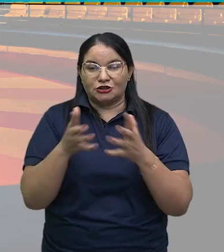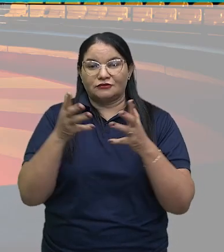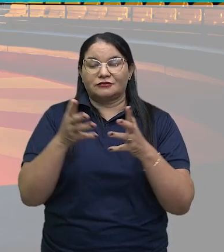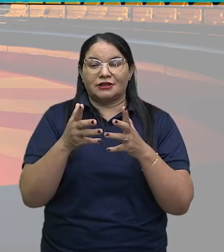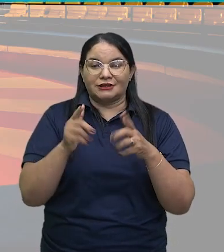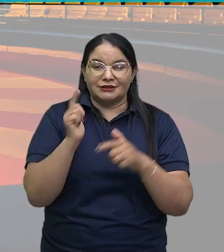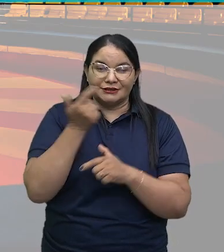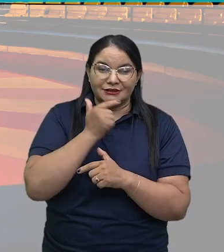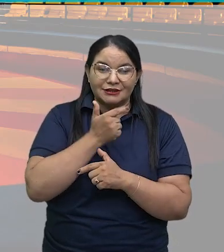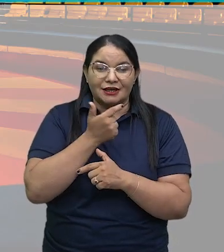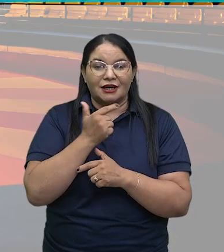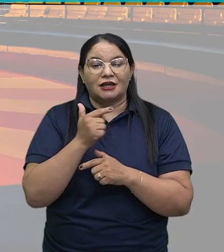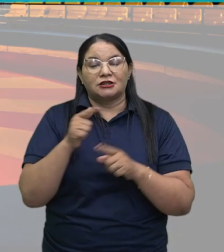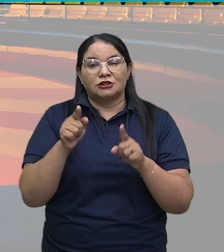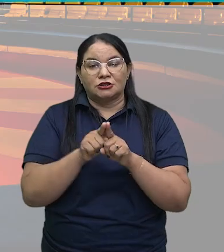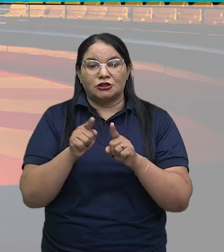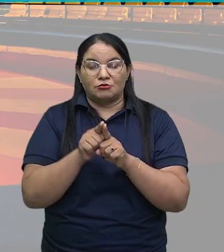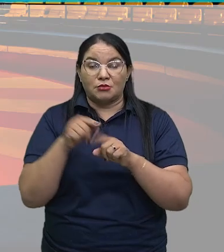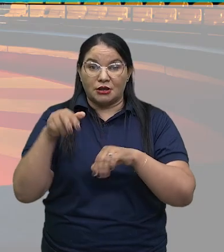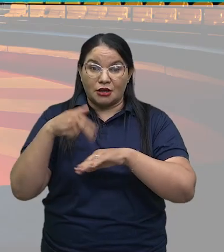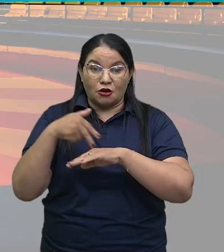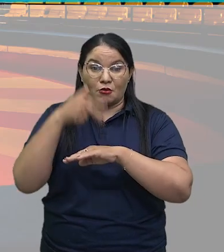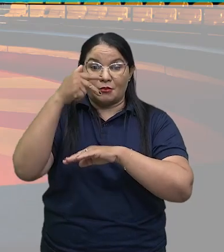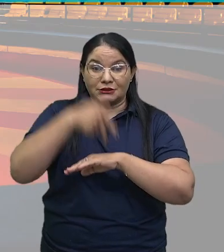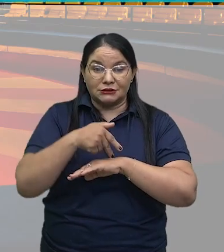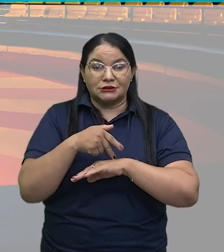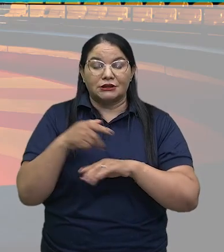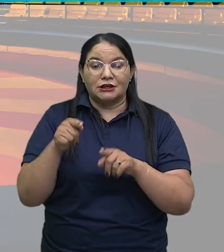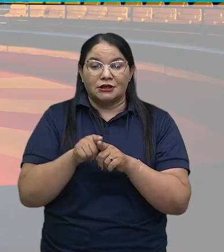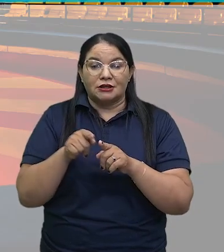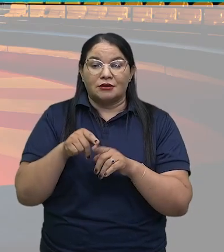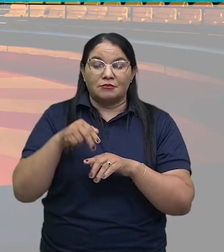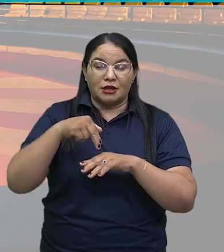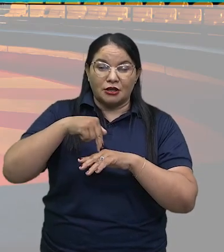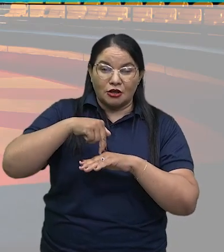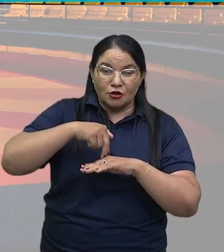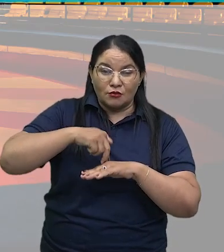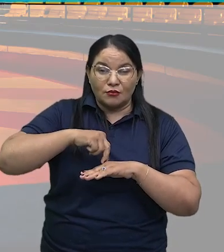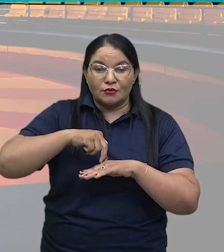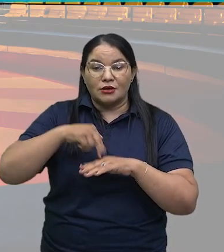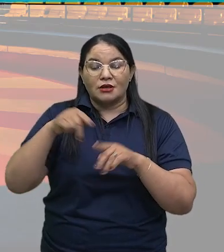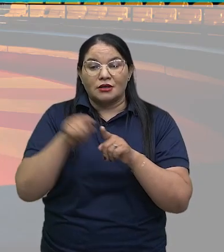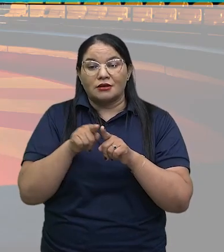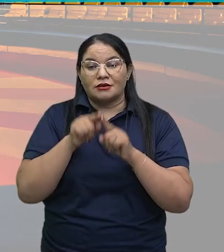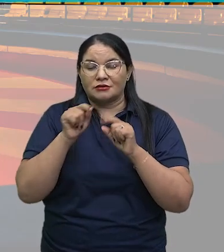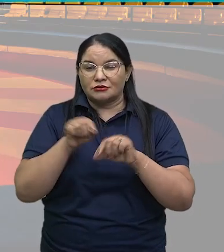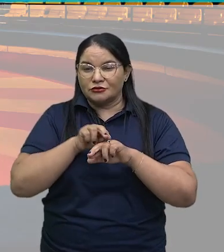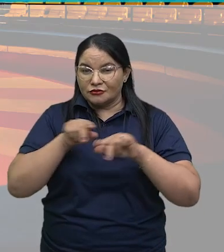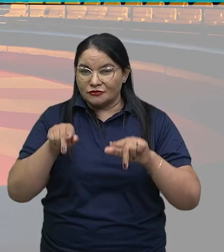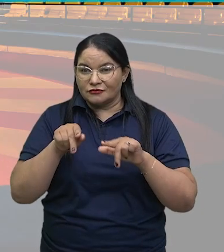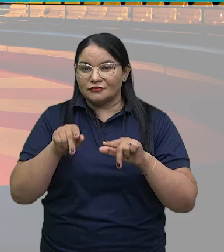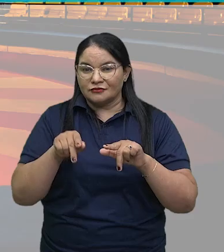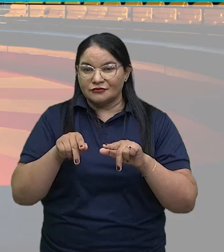os números arriscados, ou seja, acrobacias, trapézio, e estabelecer o alívio do público.